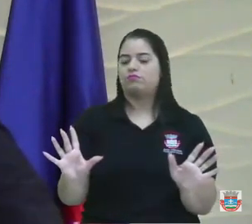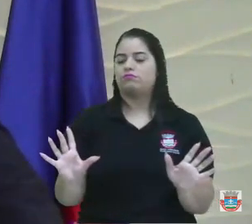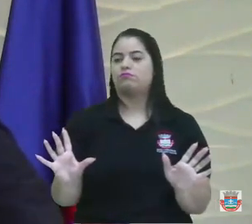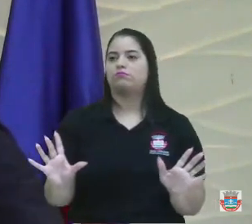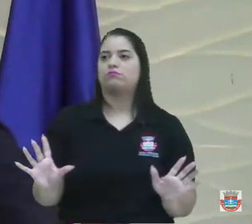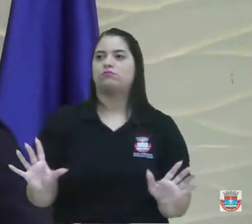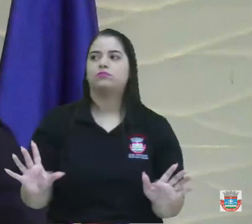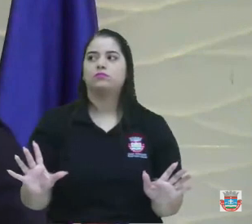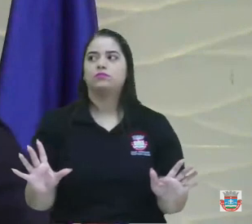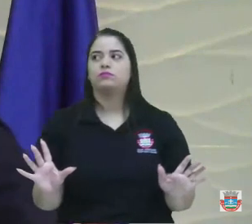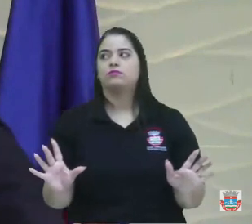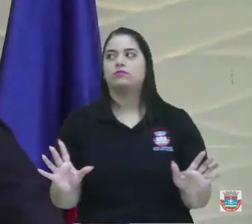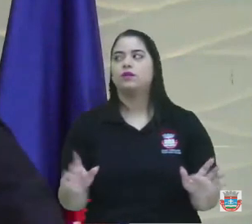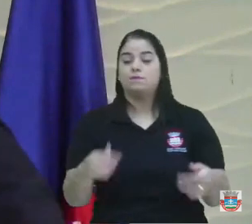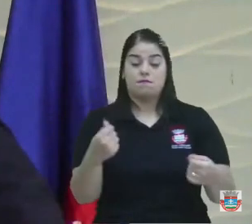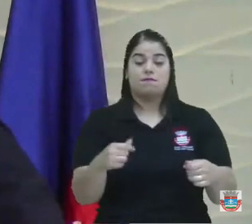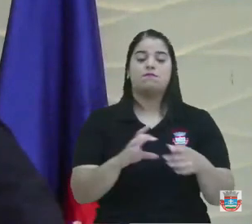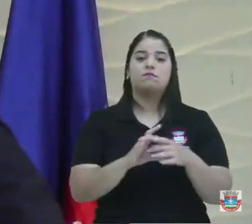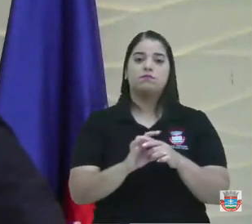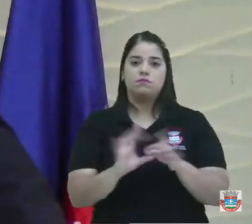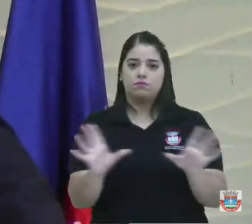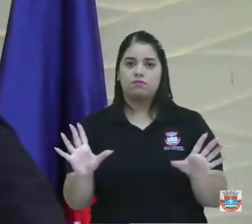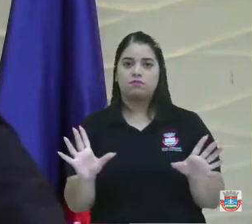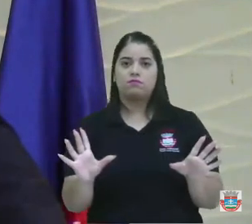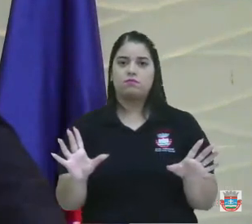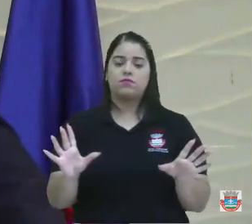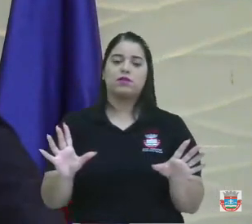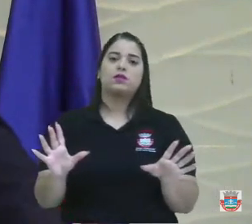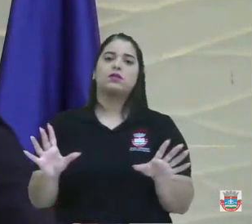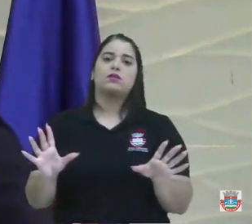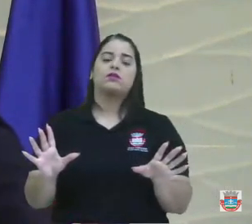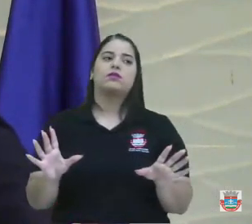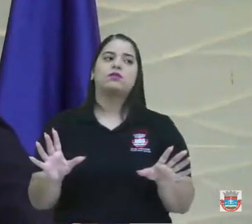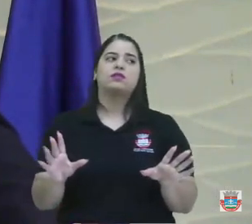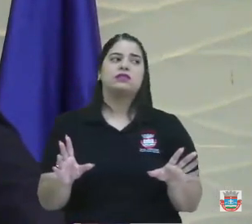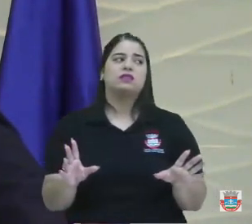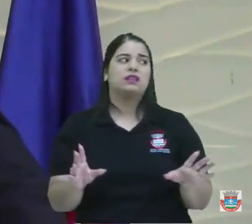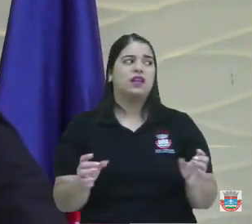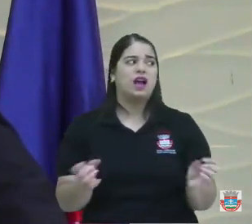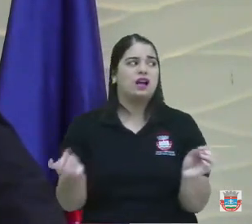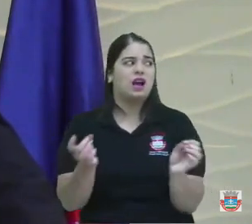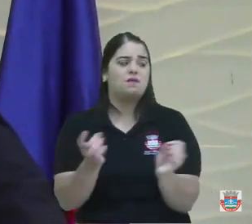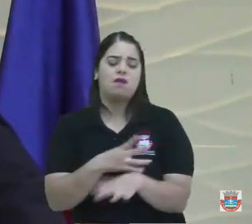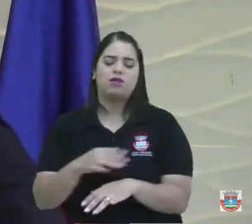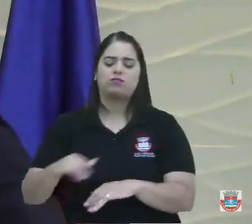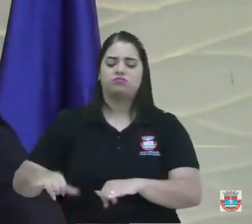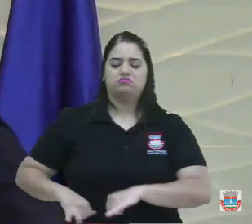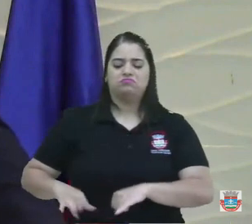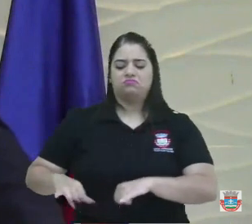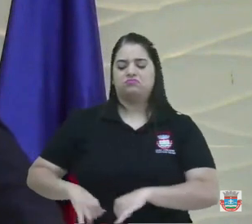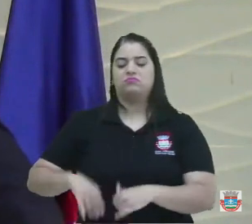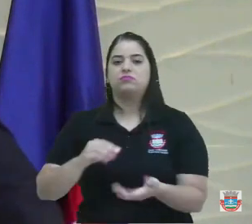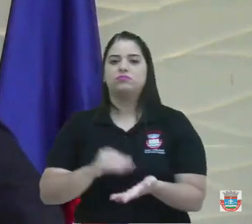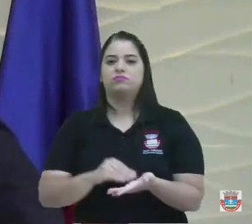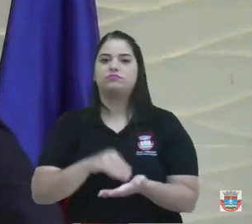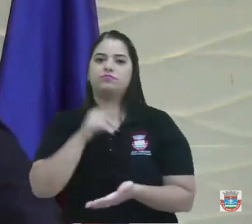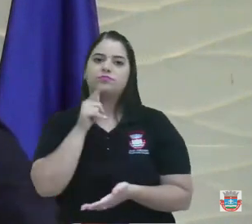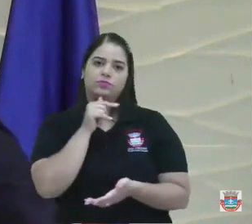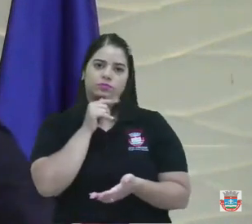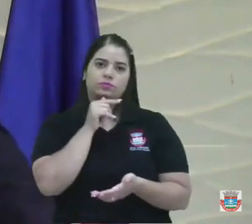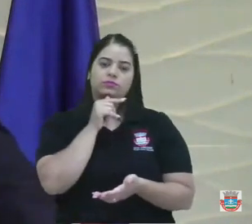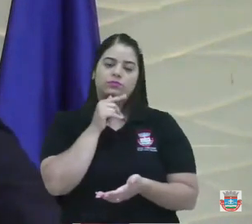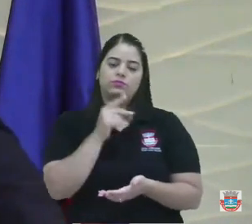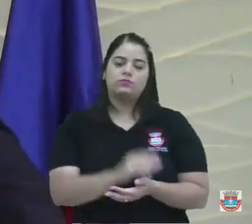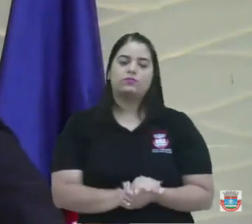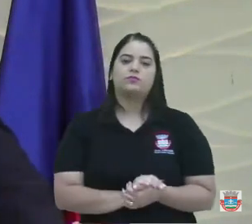precisa dessa liberdade também na questão da gente parar de sofrer com essa falta de água, com esse